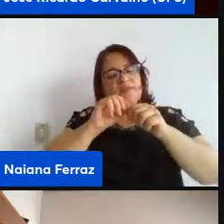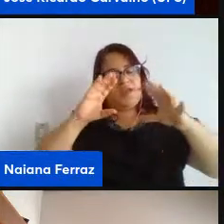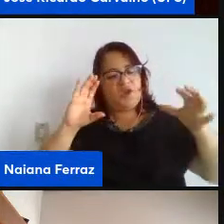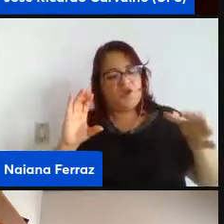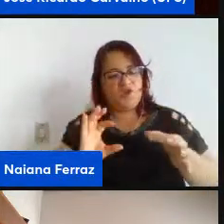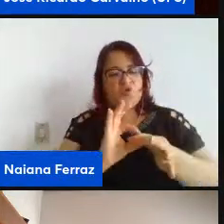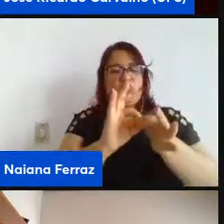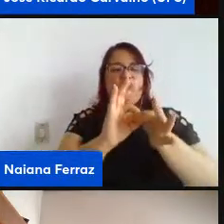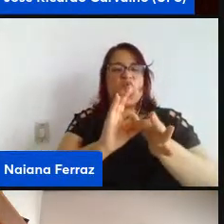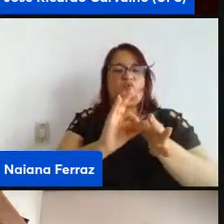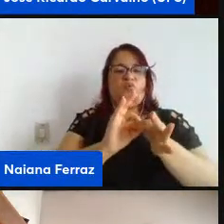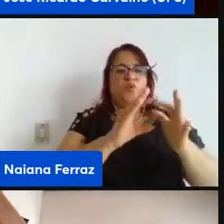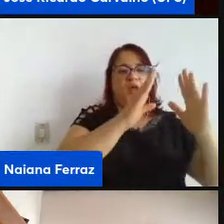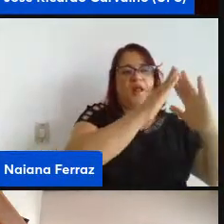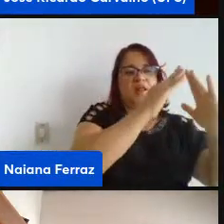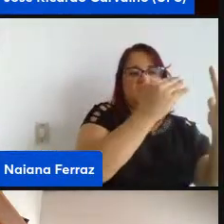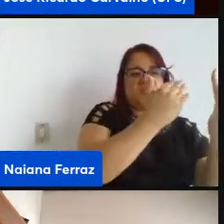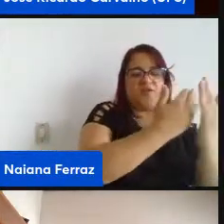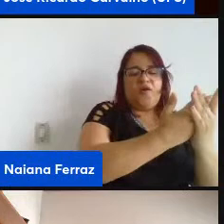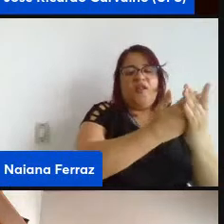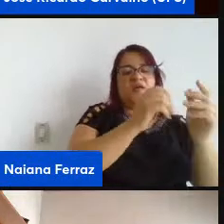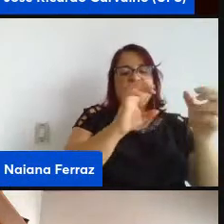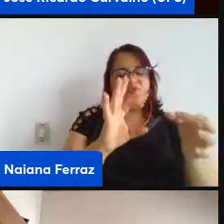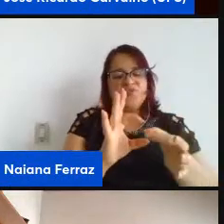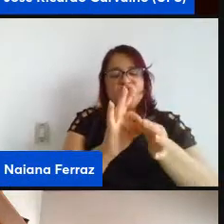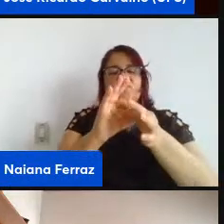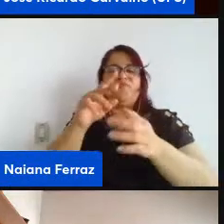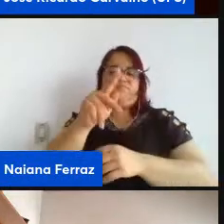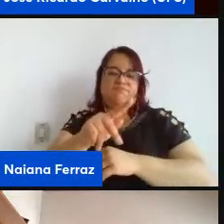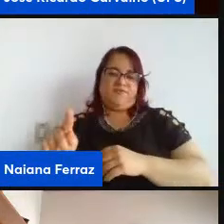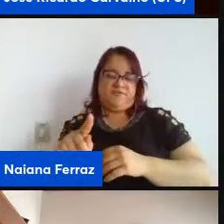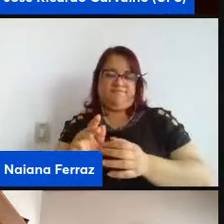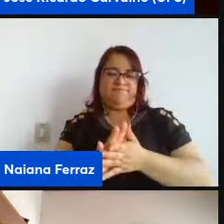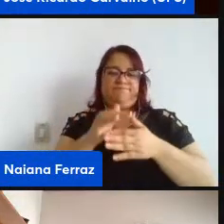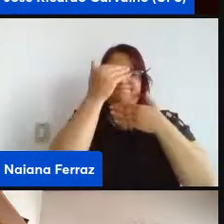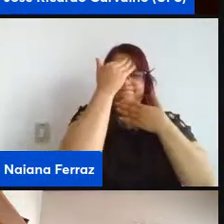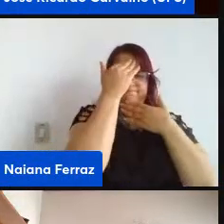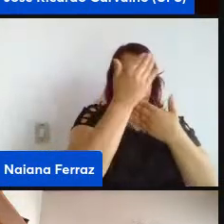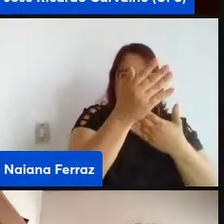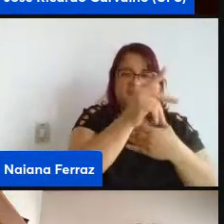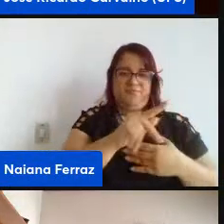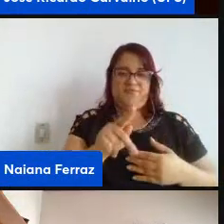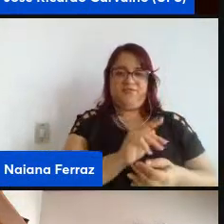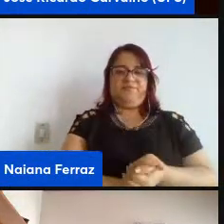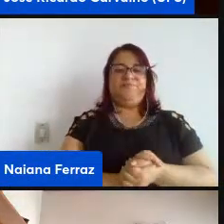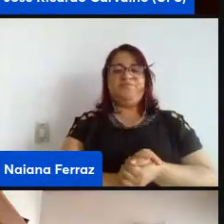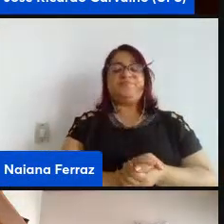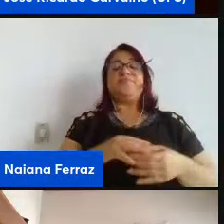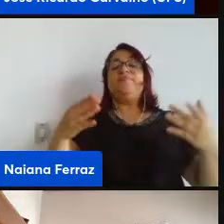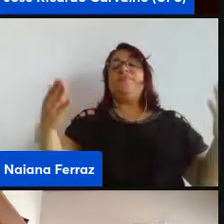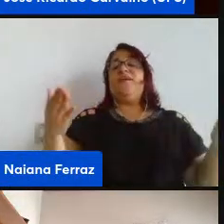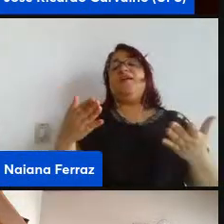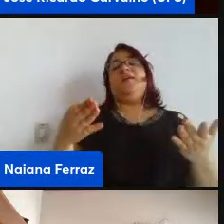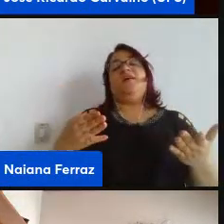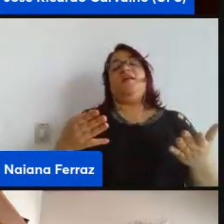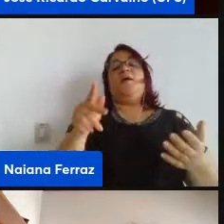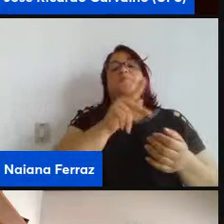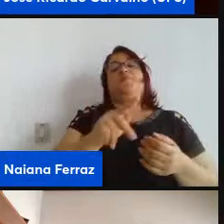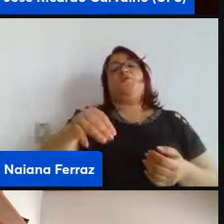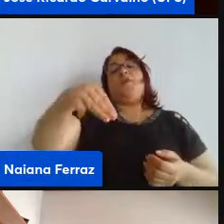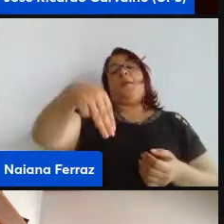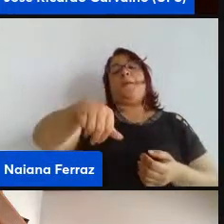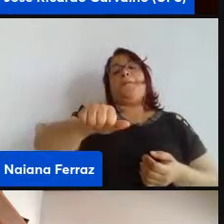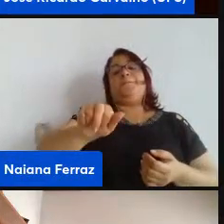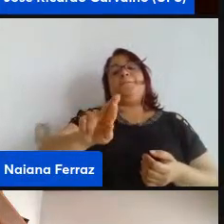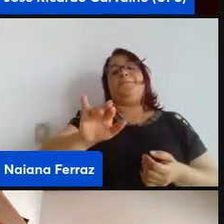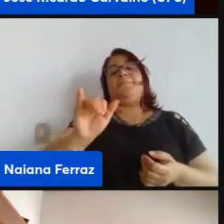professor. Ok. Obrigada, professora Ângela. Então, professora Maria Regina Maluf, com toda